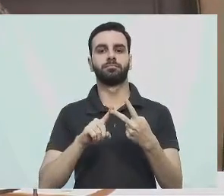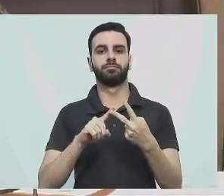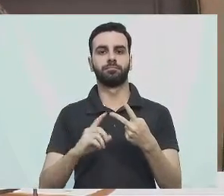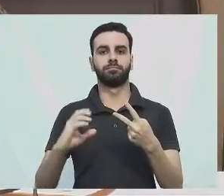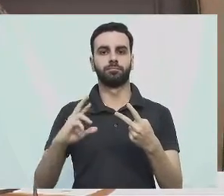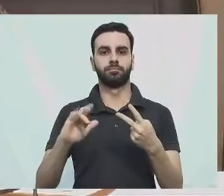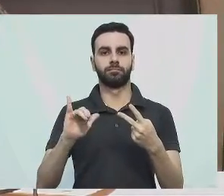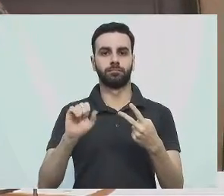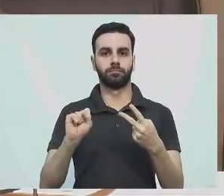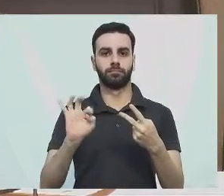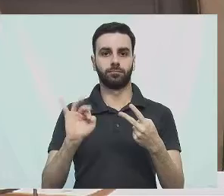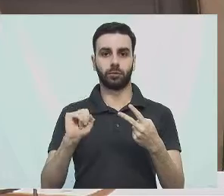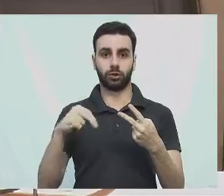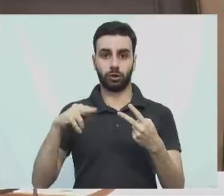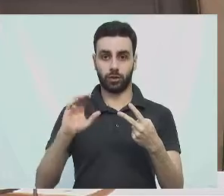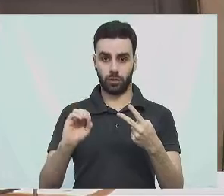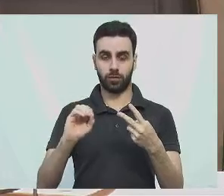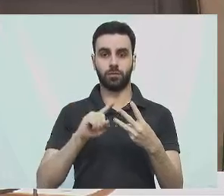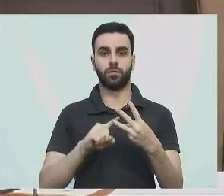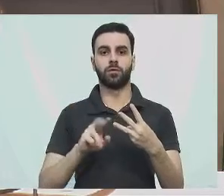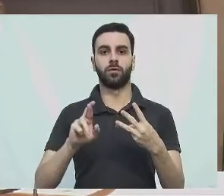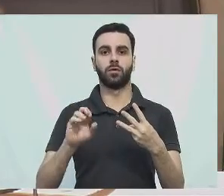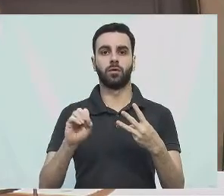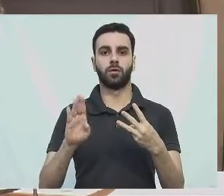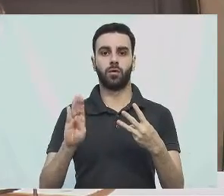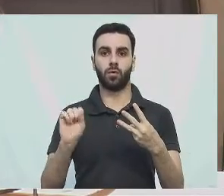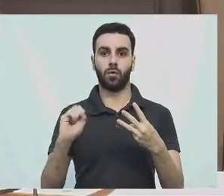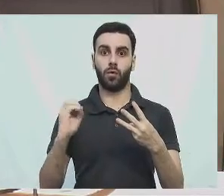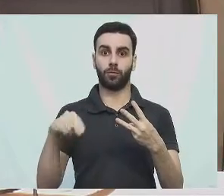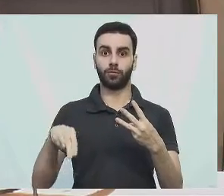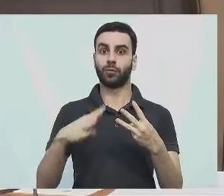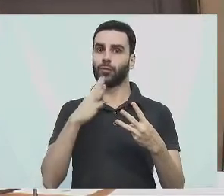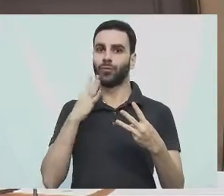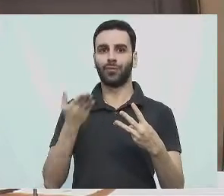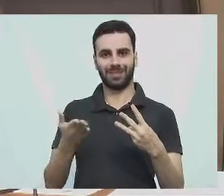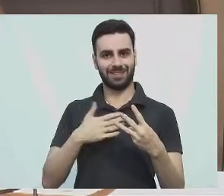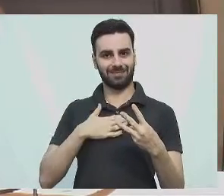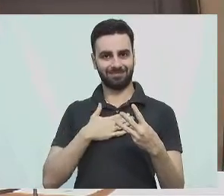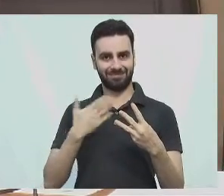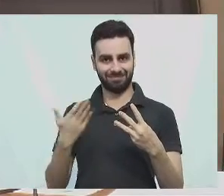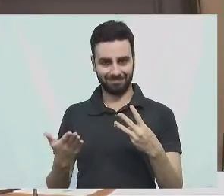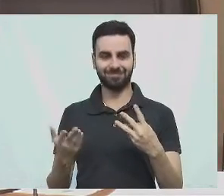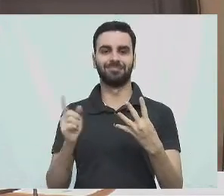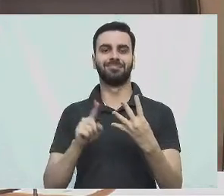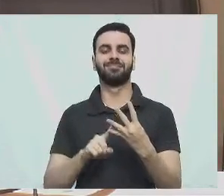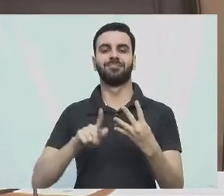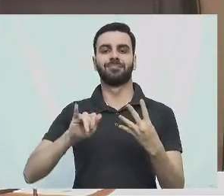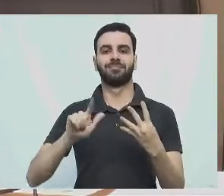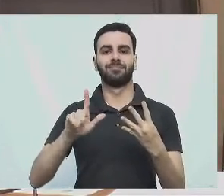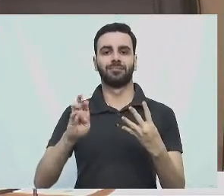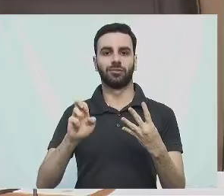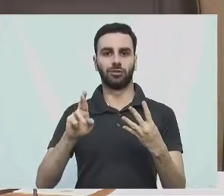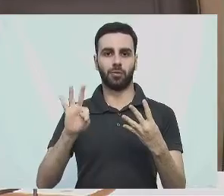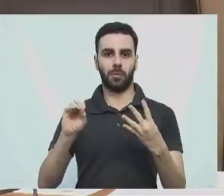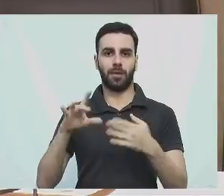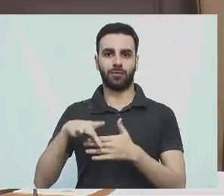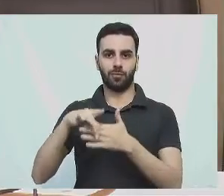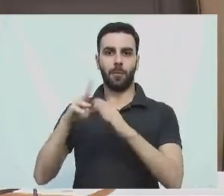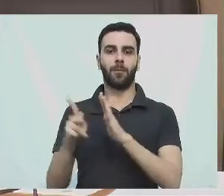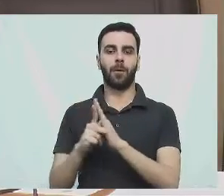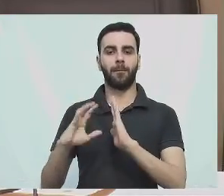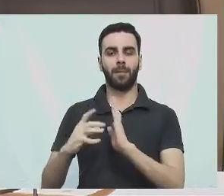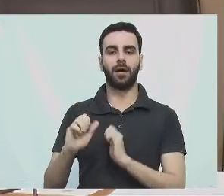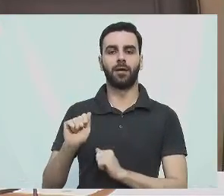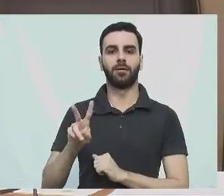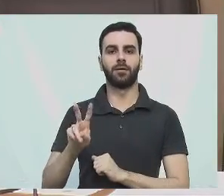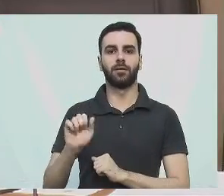Cristiano Motolink, o Robson, prazer conhecê-lo, Gilberto Brandão, nossa liderança do Avante,